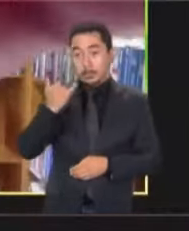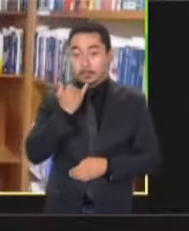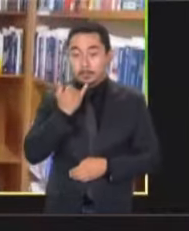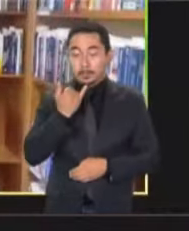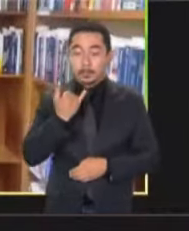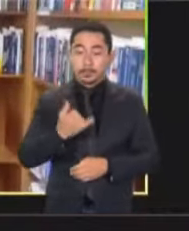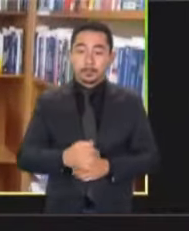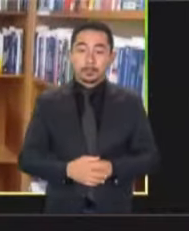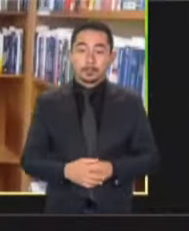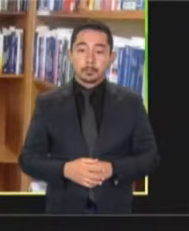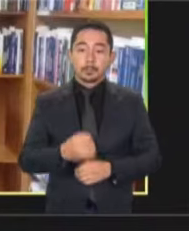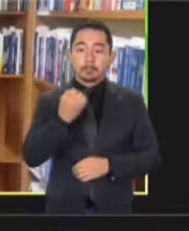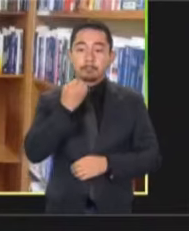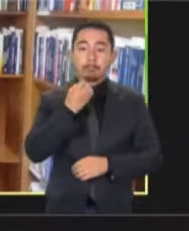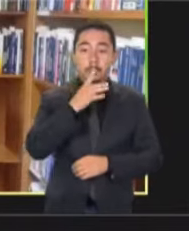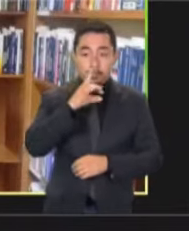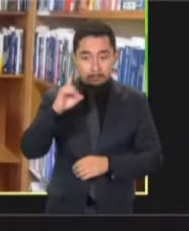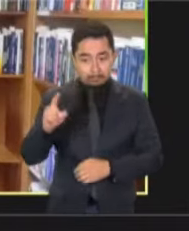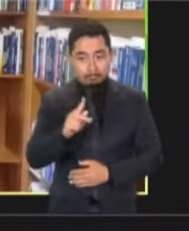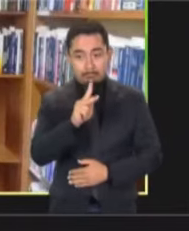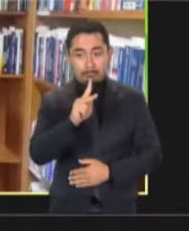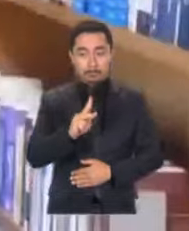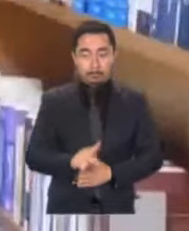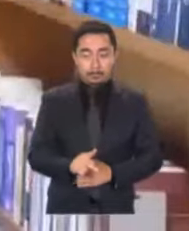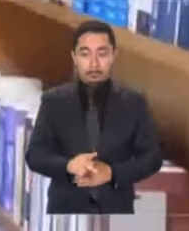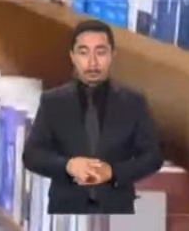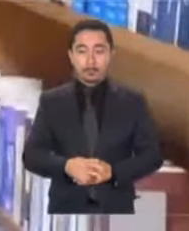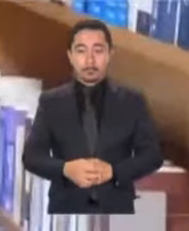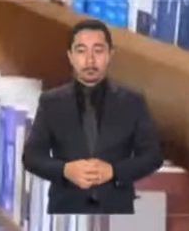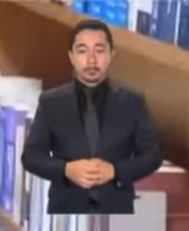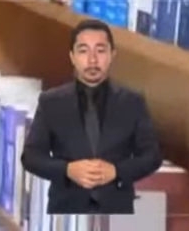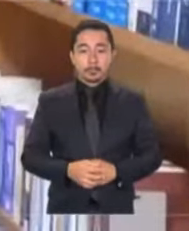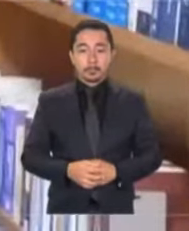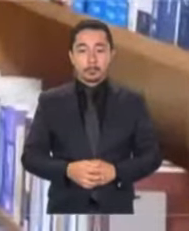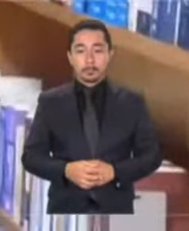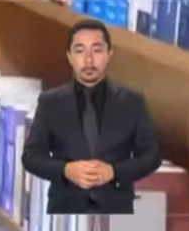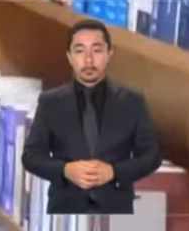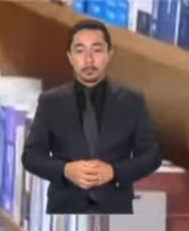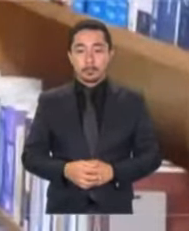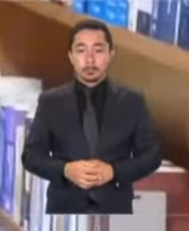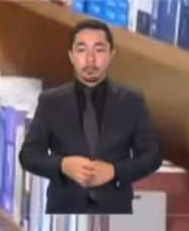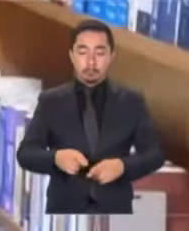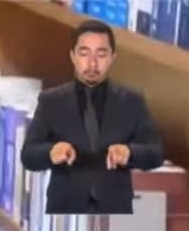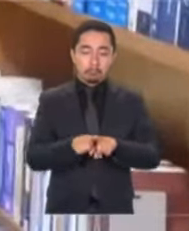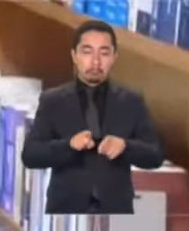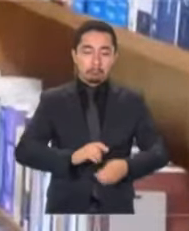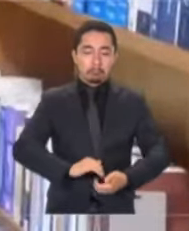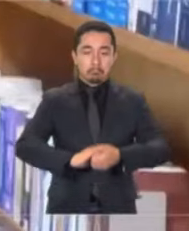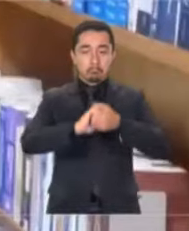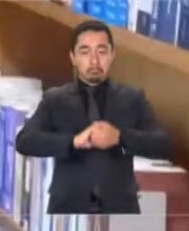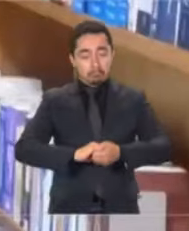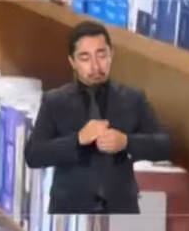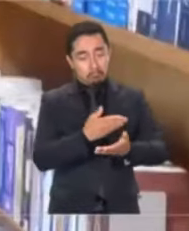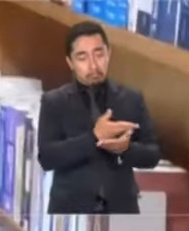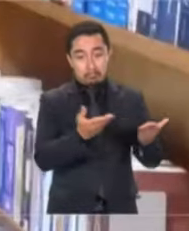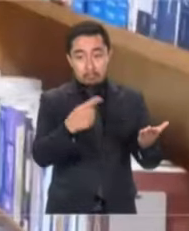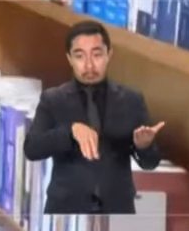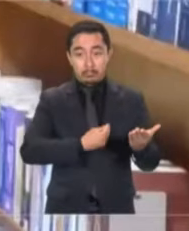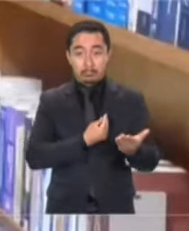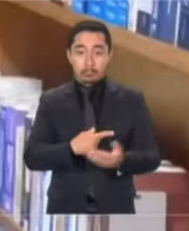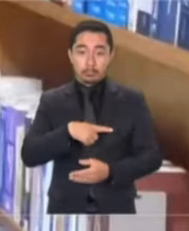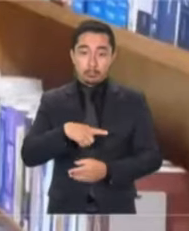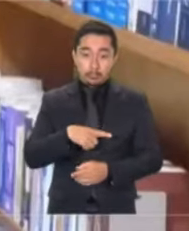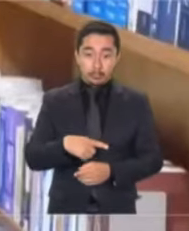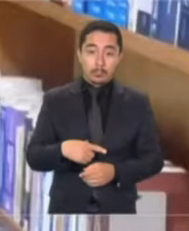Bom dia, senhor presidente, na pessoa de quem cumprimento todos os presentes